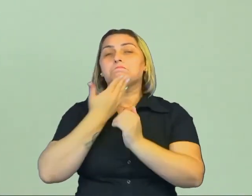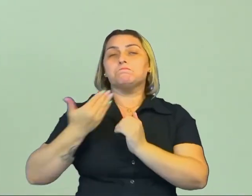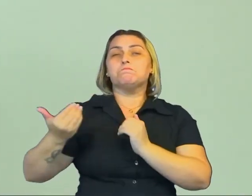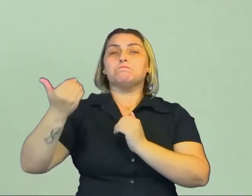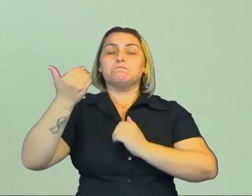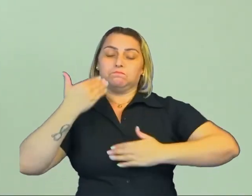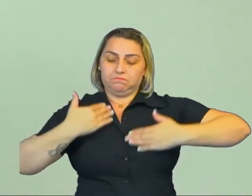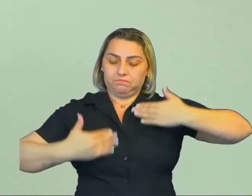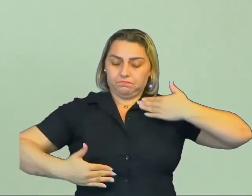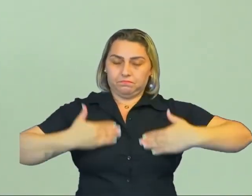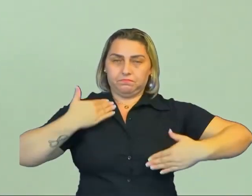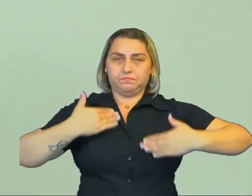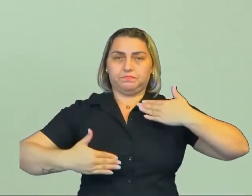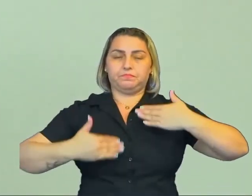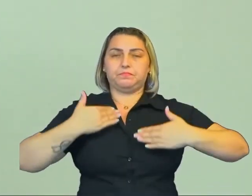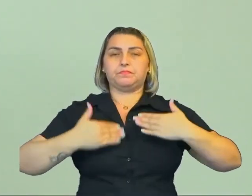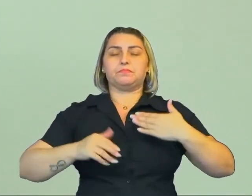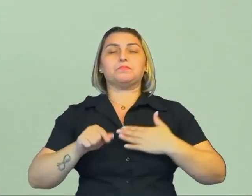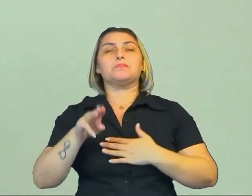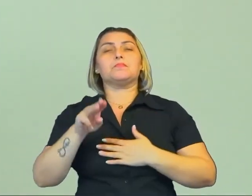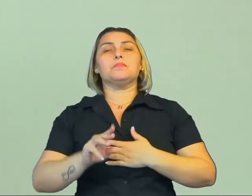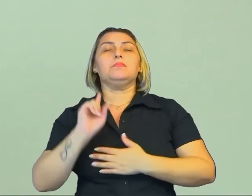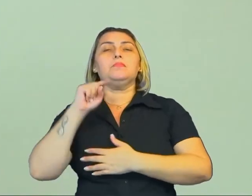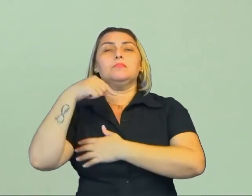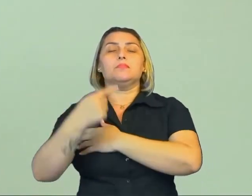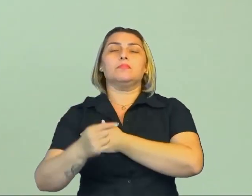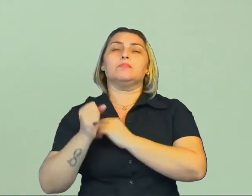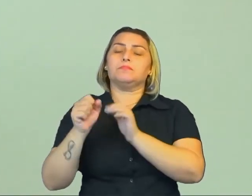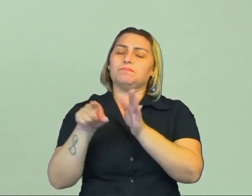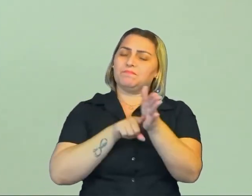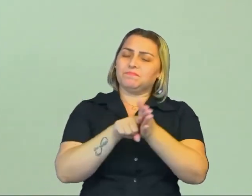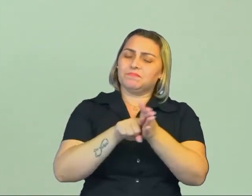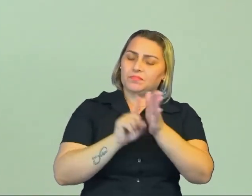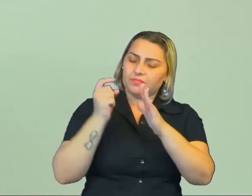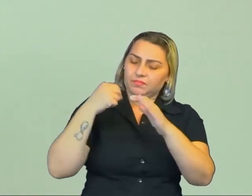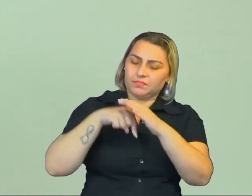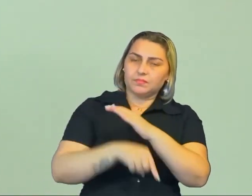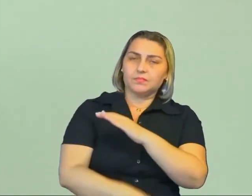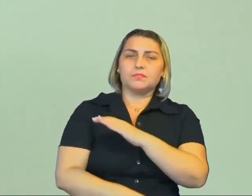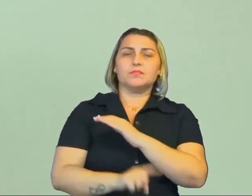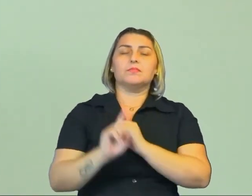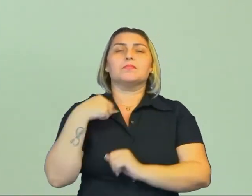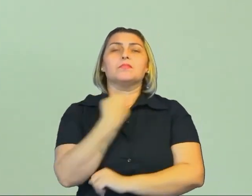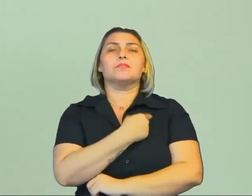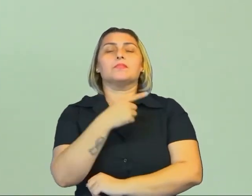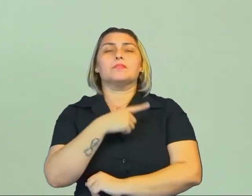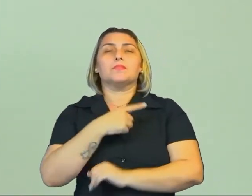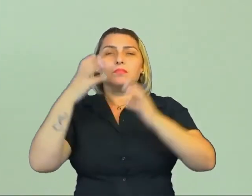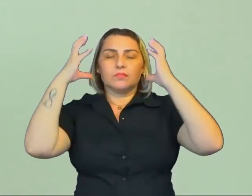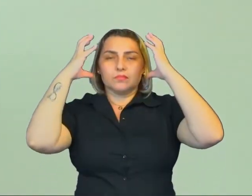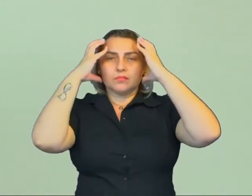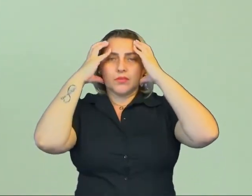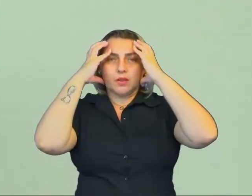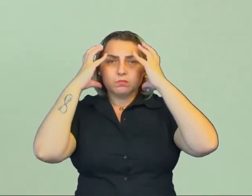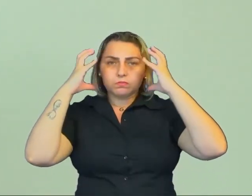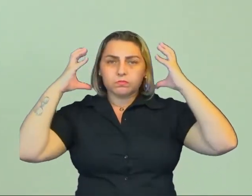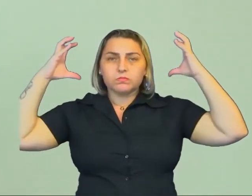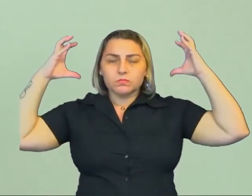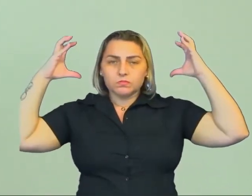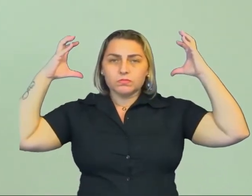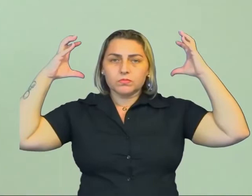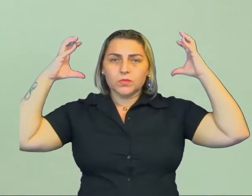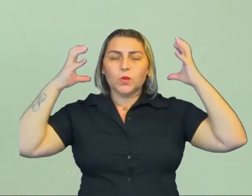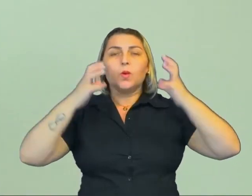melhoramos fisicamente. Quem depois pode pesquisar mais profundamente, nós tínhamos a cabeça muito grande,